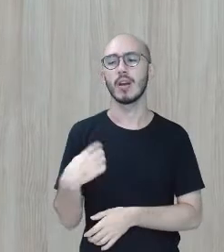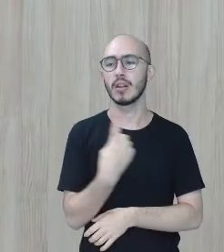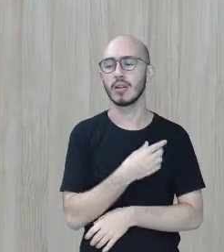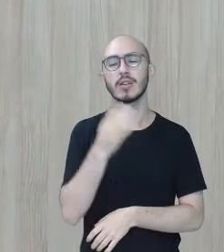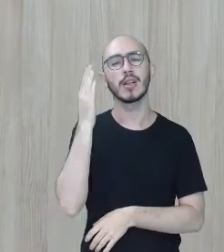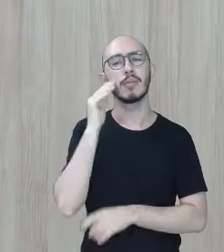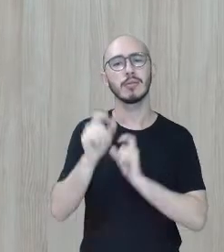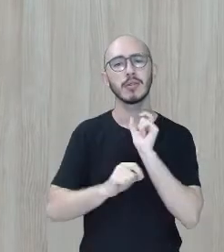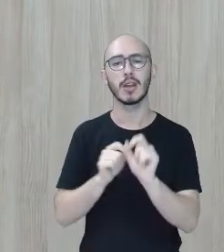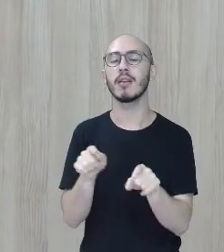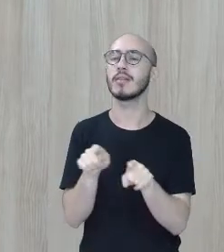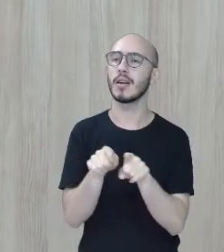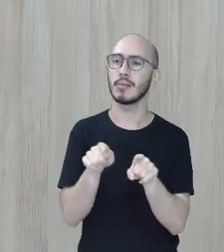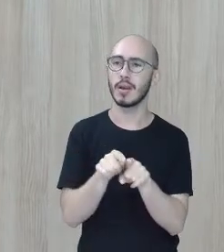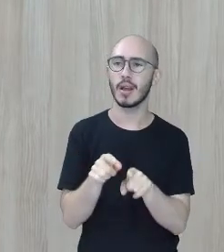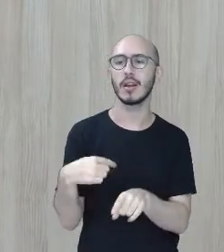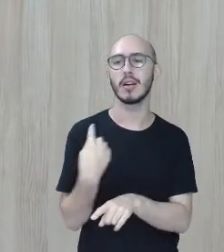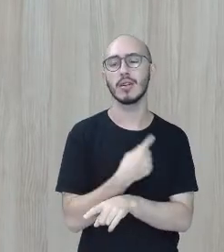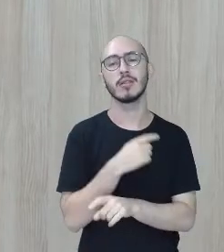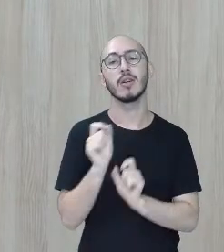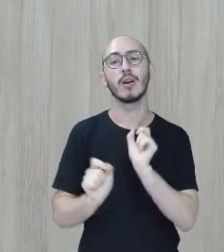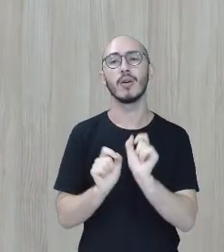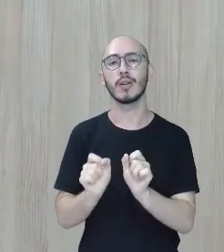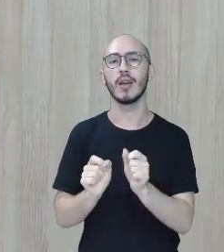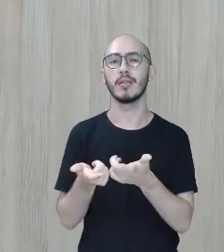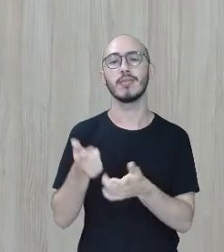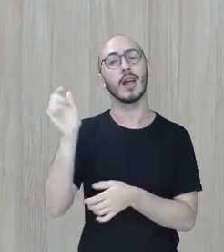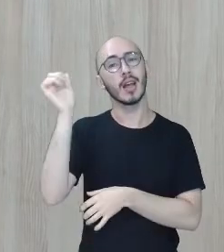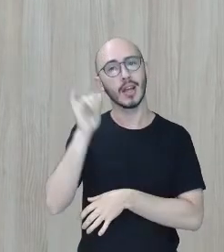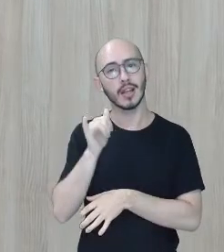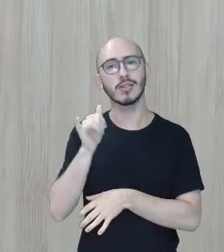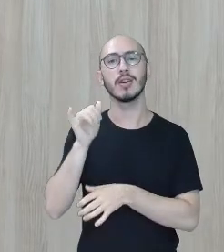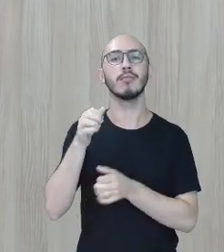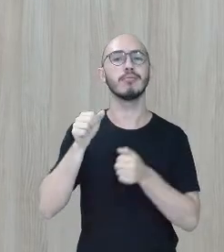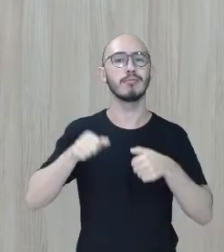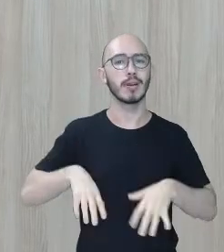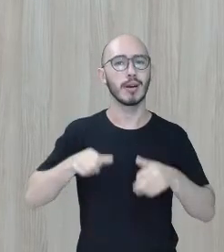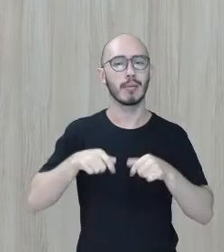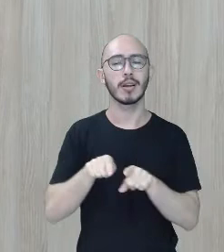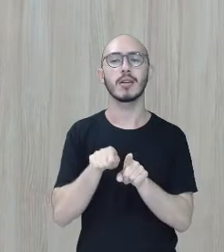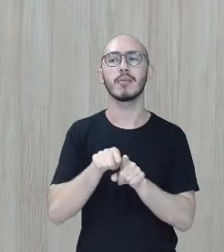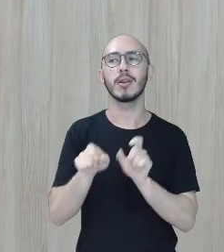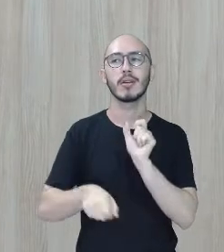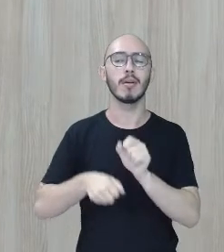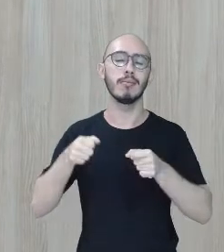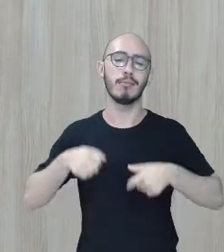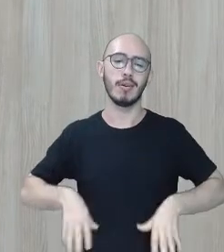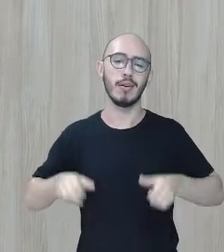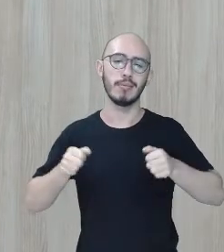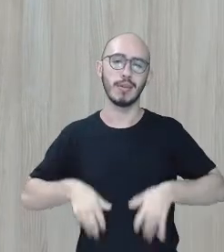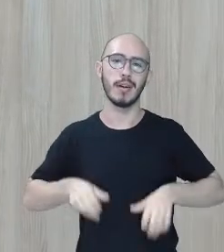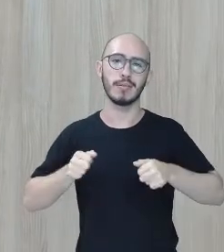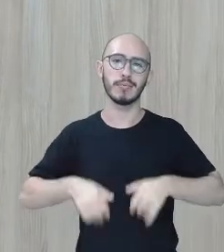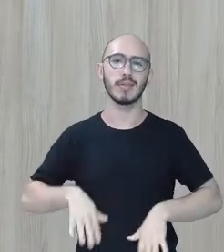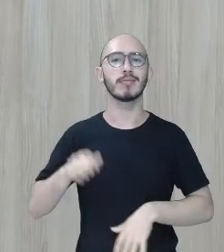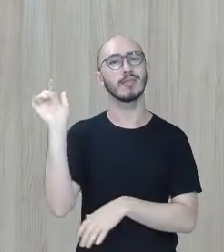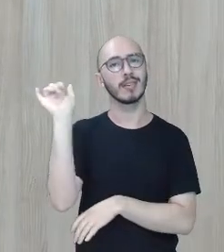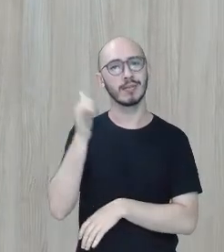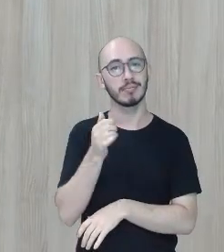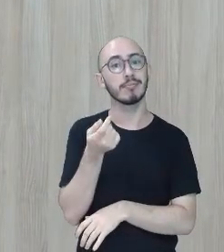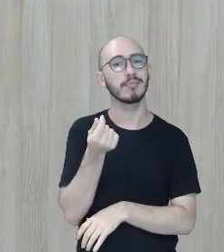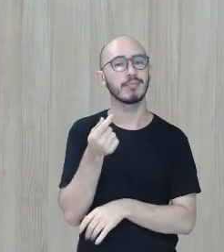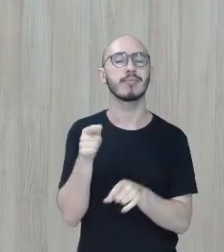sabendo que nós também vamos gastar mais energia e vai atingir um pouquinho o nosso bolso. Então, devemos também